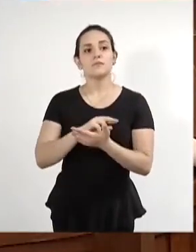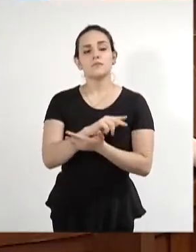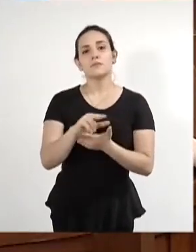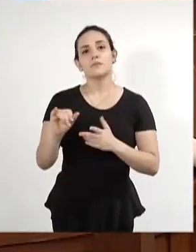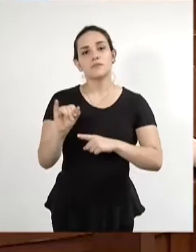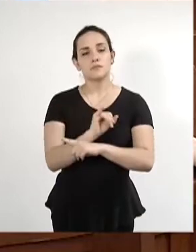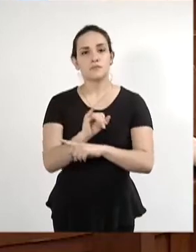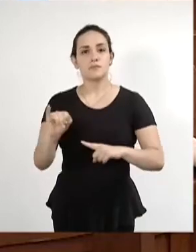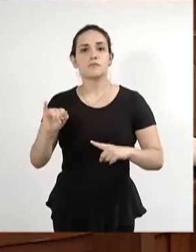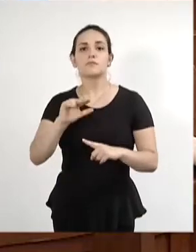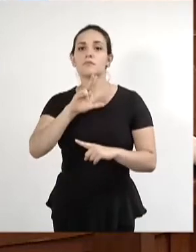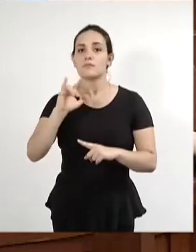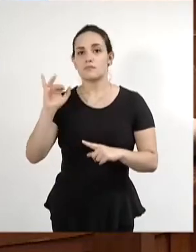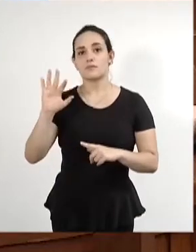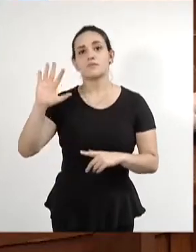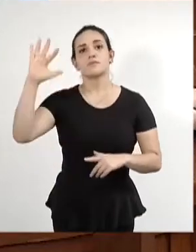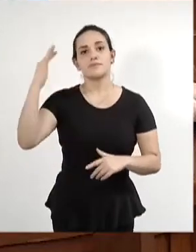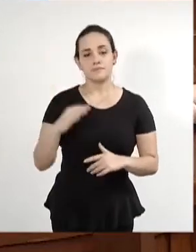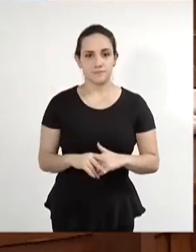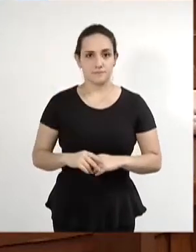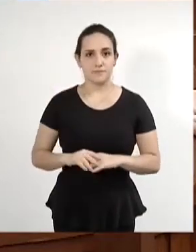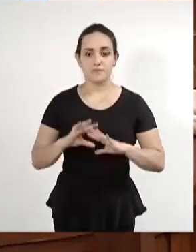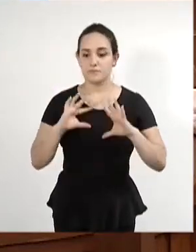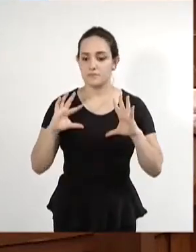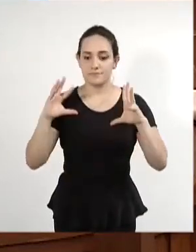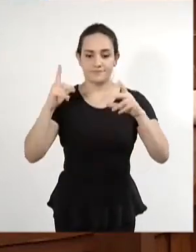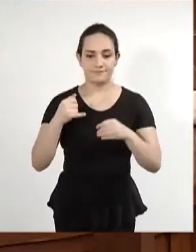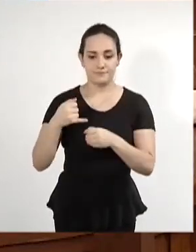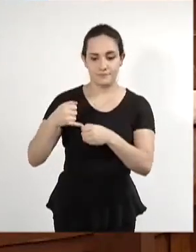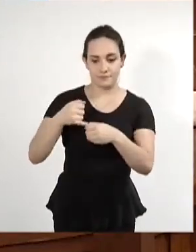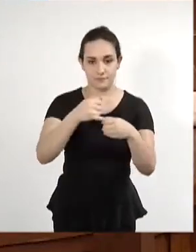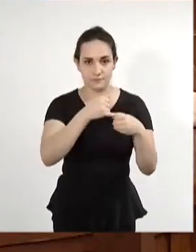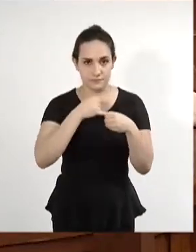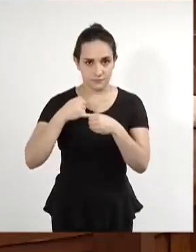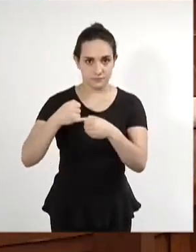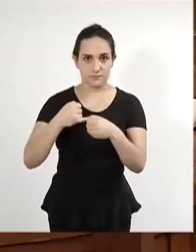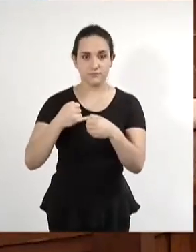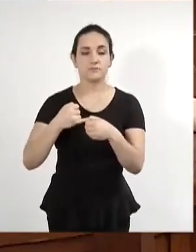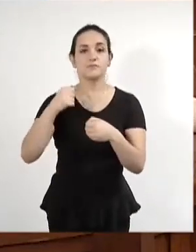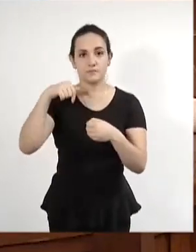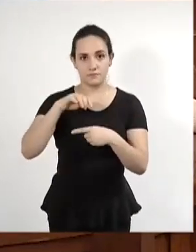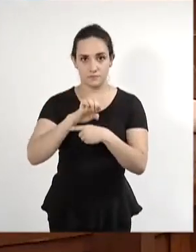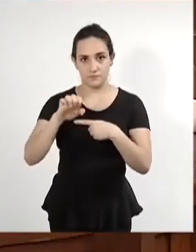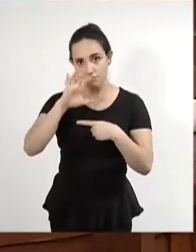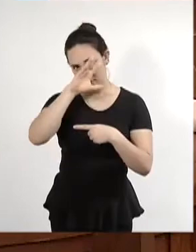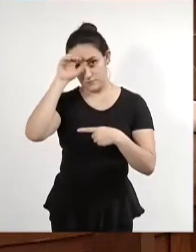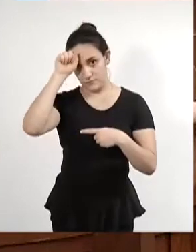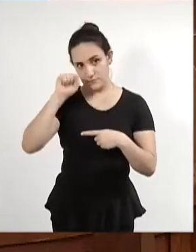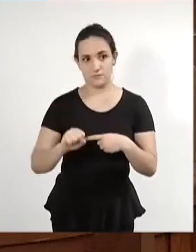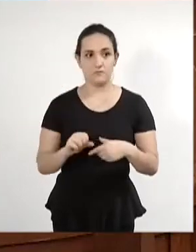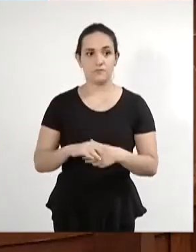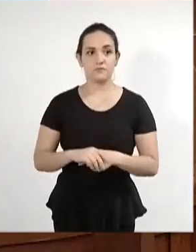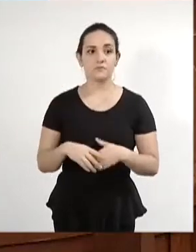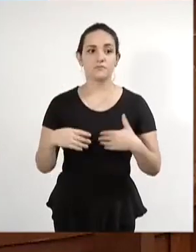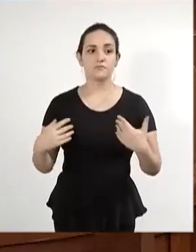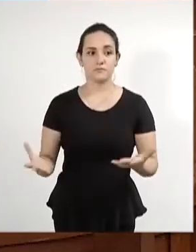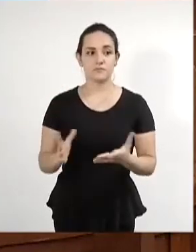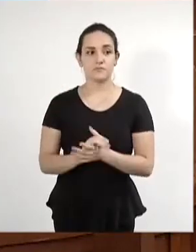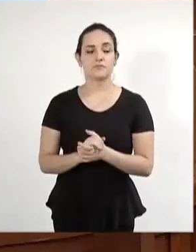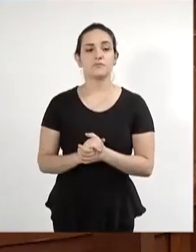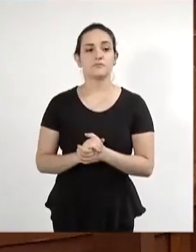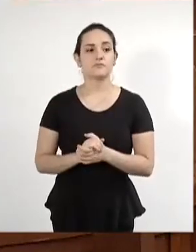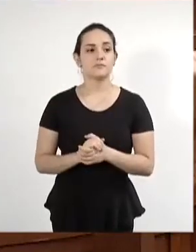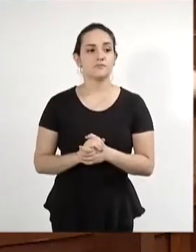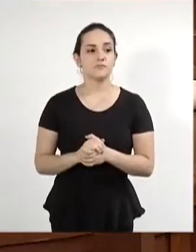ações que serão feitas em todo o interior do estado de Mato Grosso do Sul. Diante disso, senhor